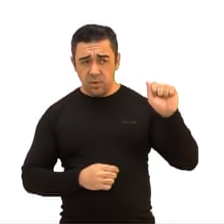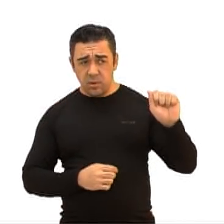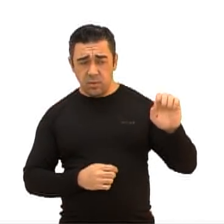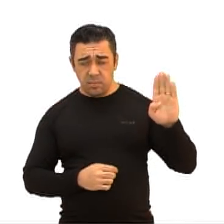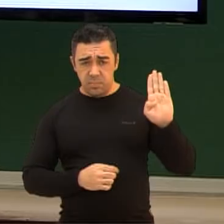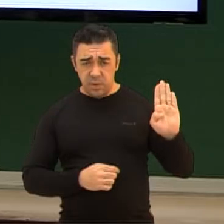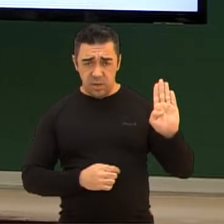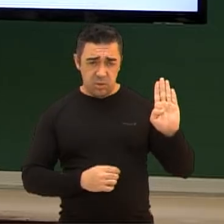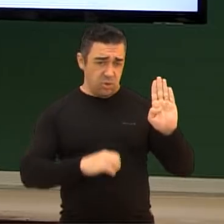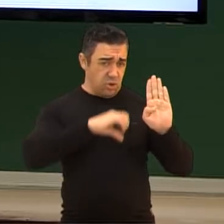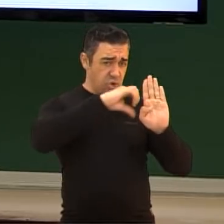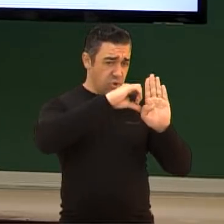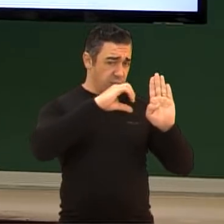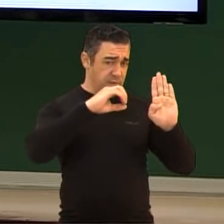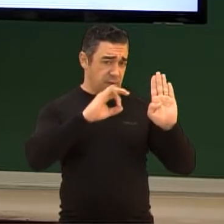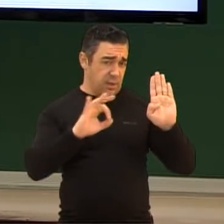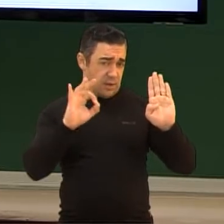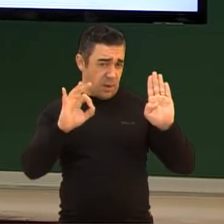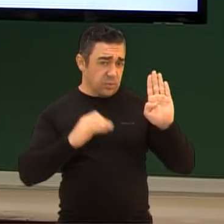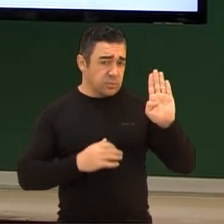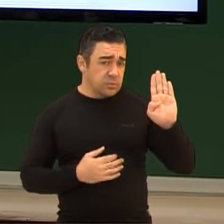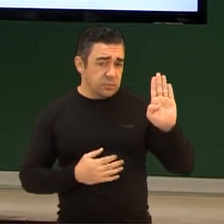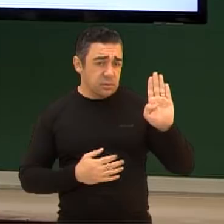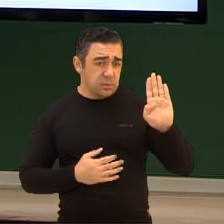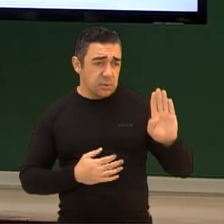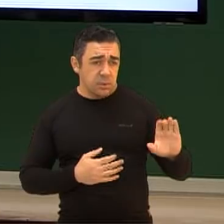giro de 90 graus?